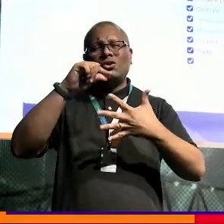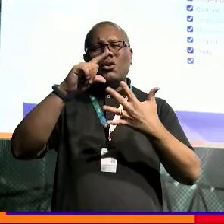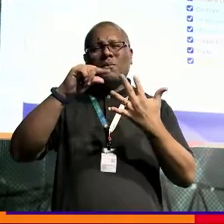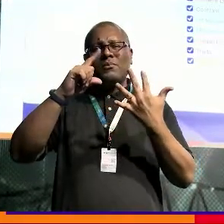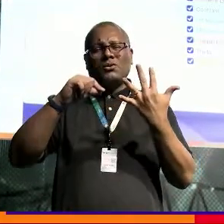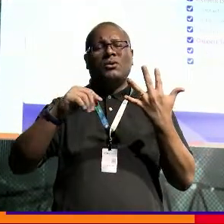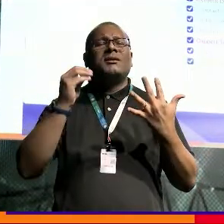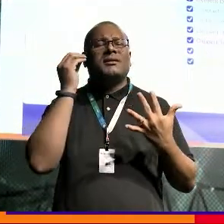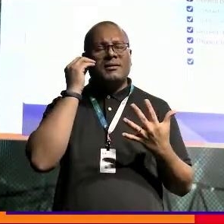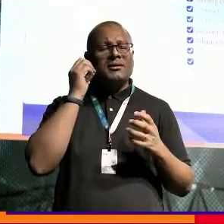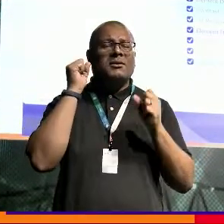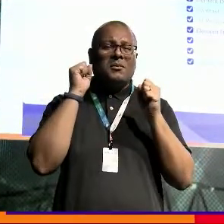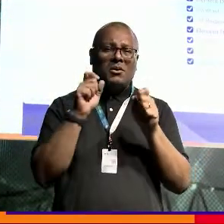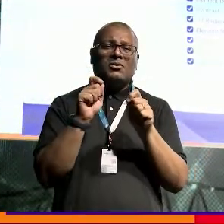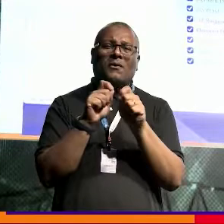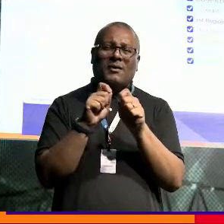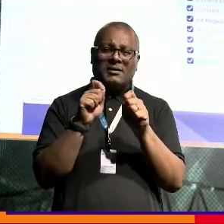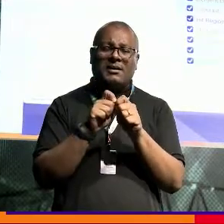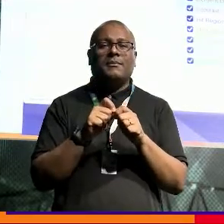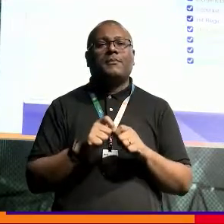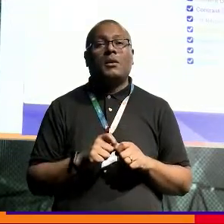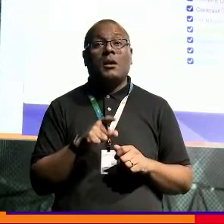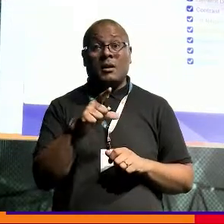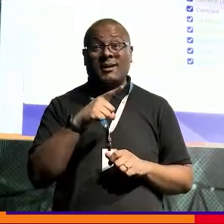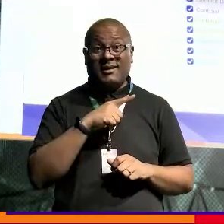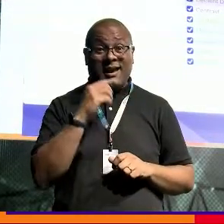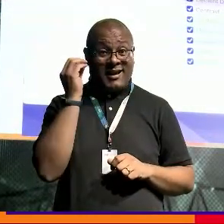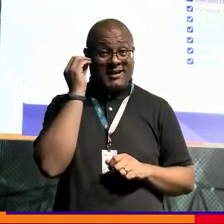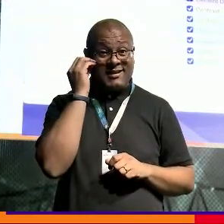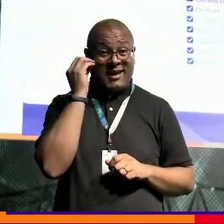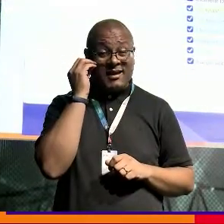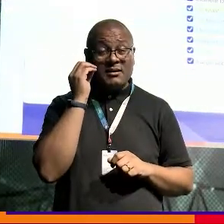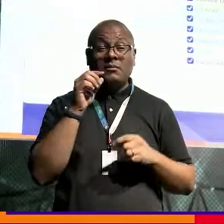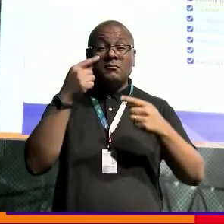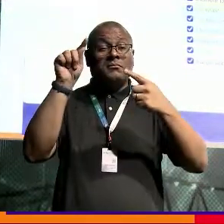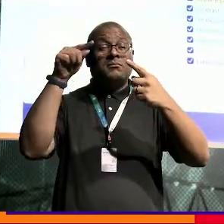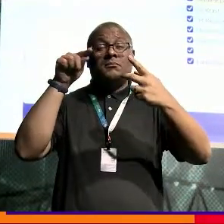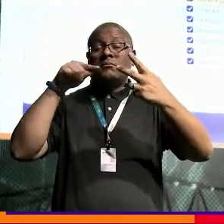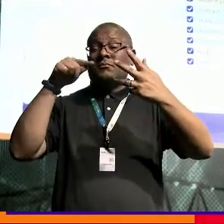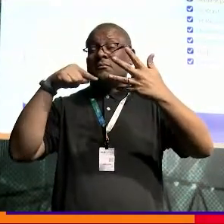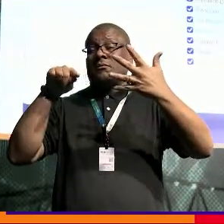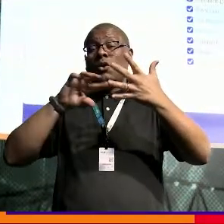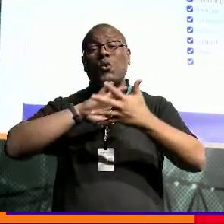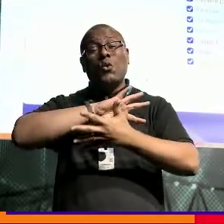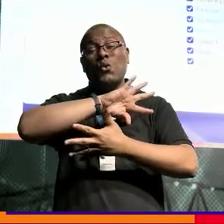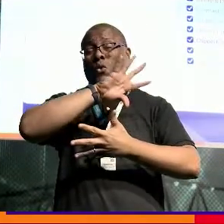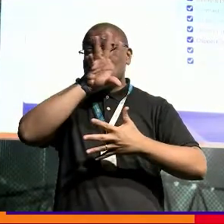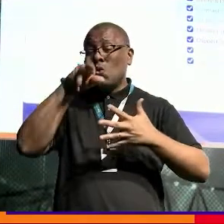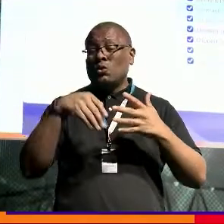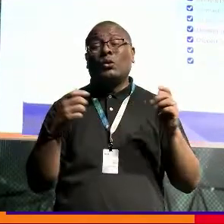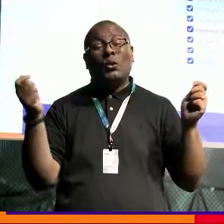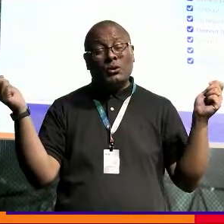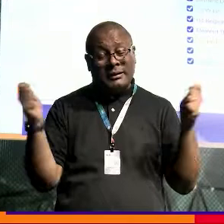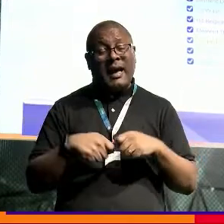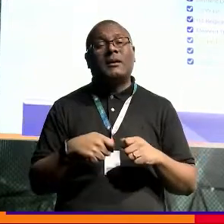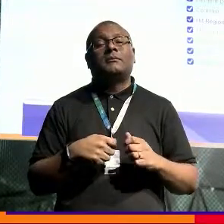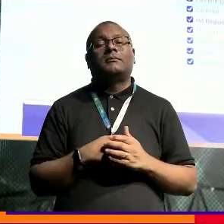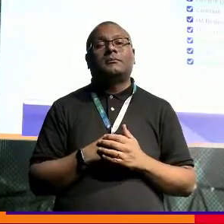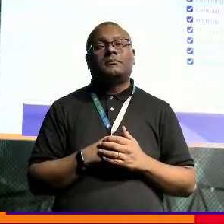eu posso fazer. Então, aqui, quando você for fazer esse teste, deixa tudo marcado, para ele pegar o máximo de teste